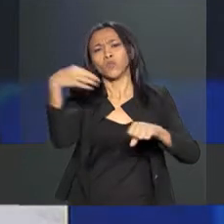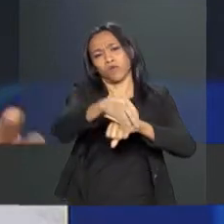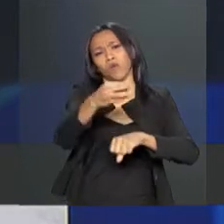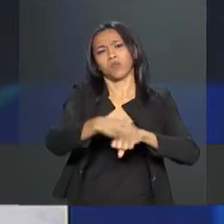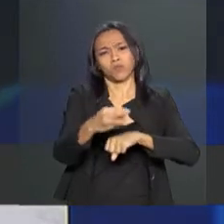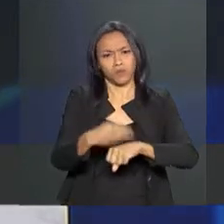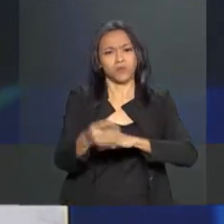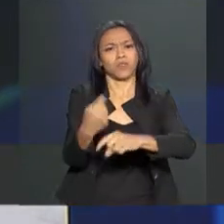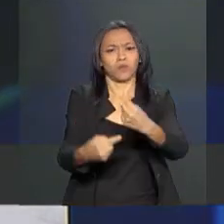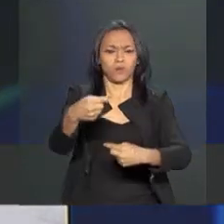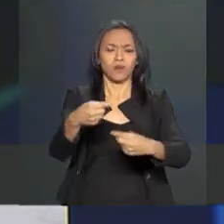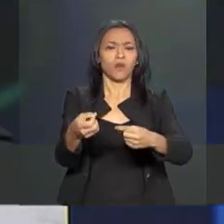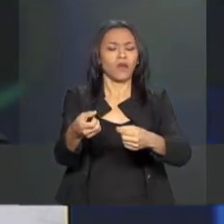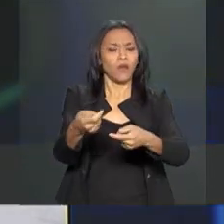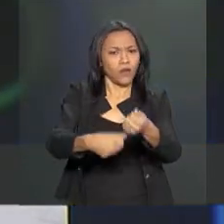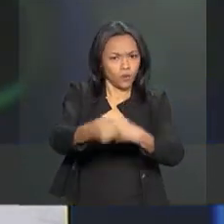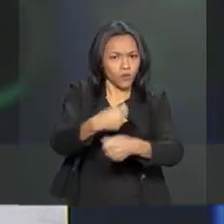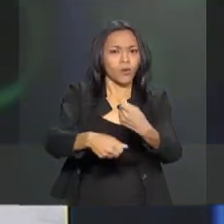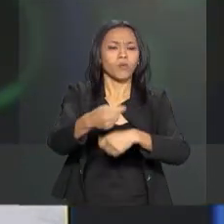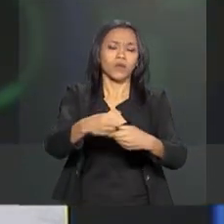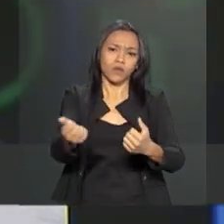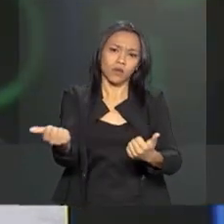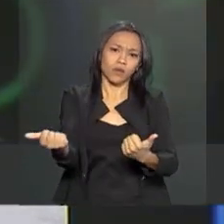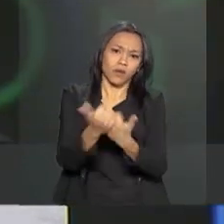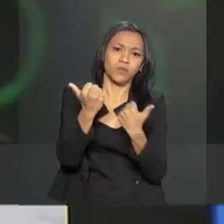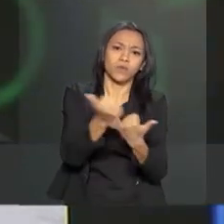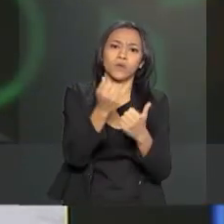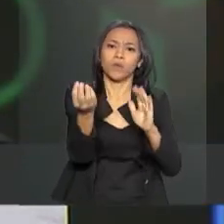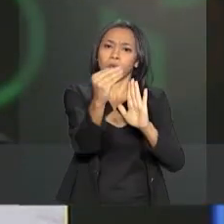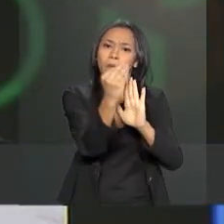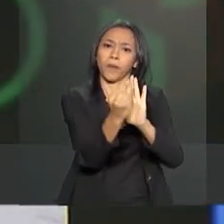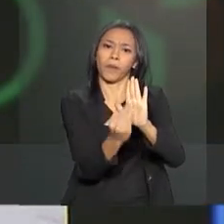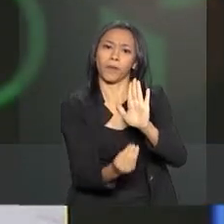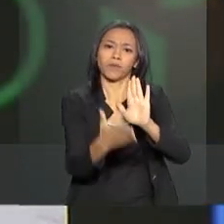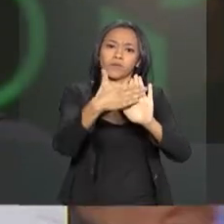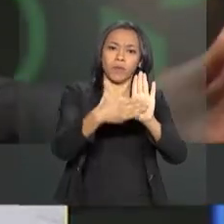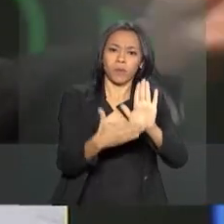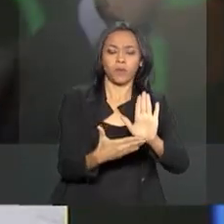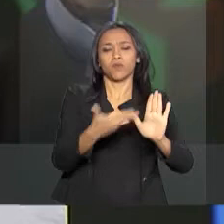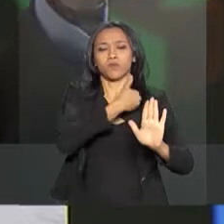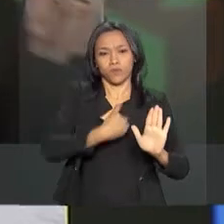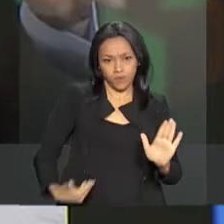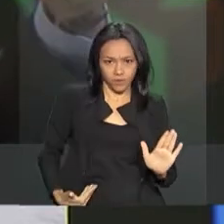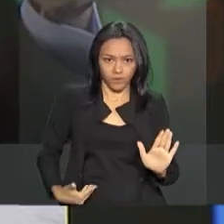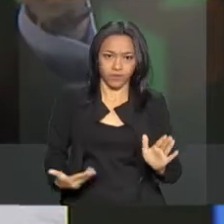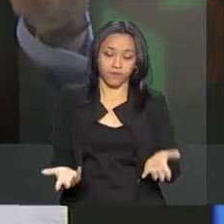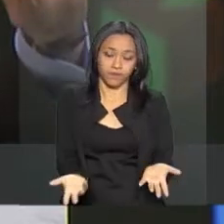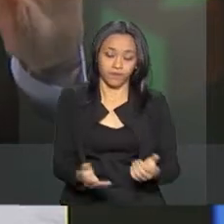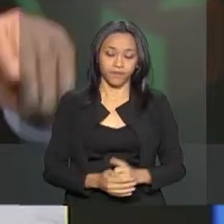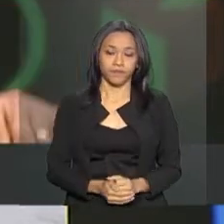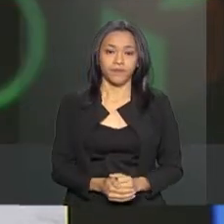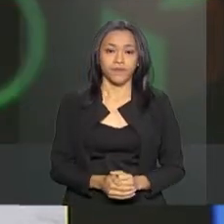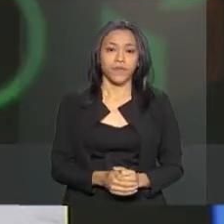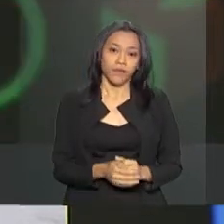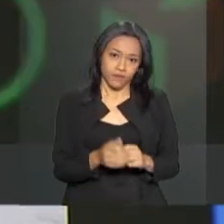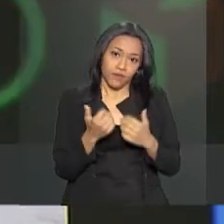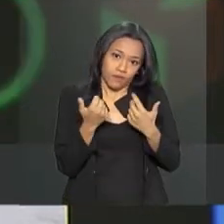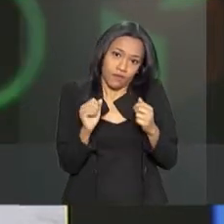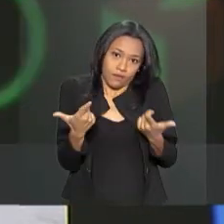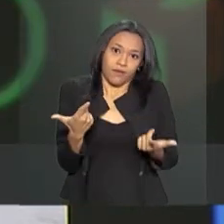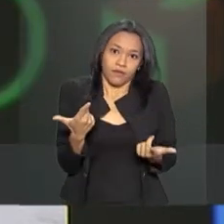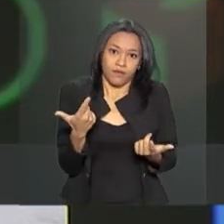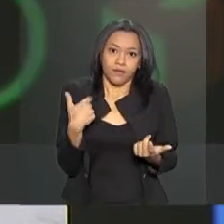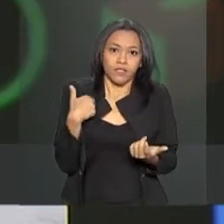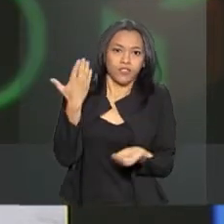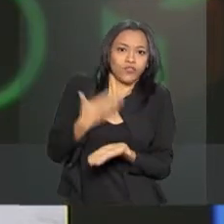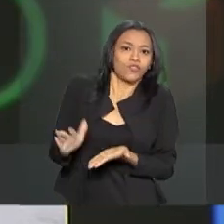que fizeram parte do nosso plano de governo, sem descurar naturalmente da questão